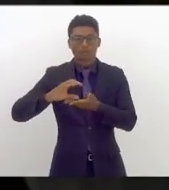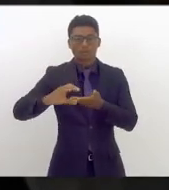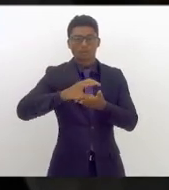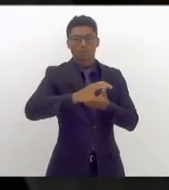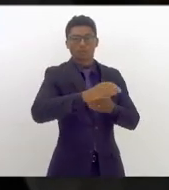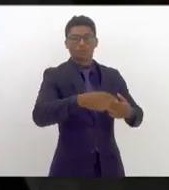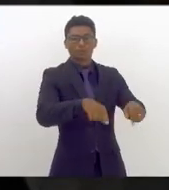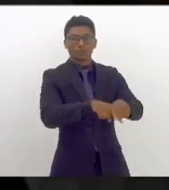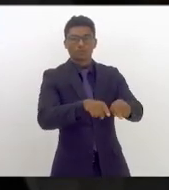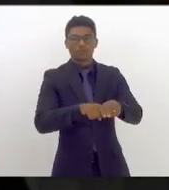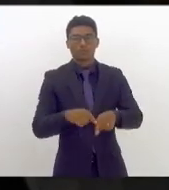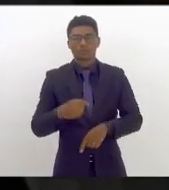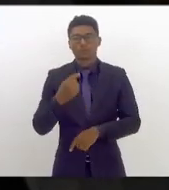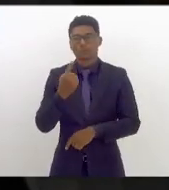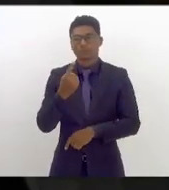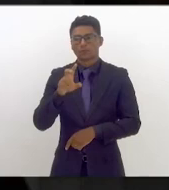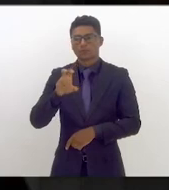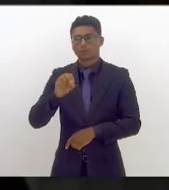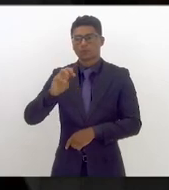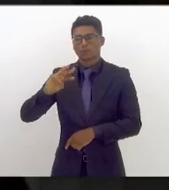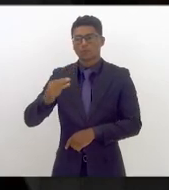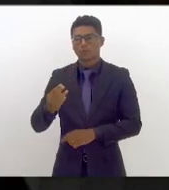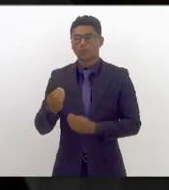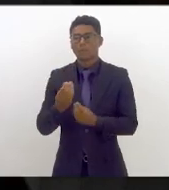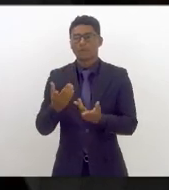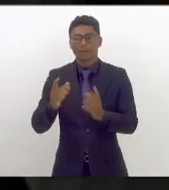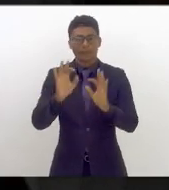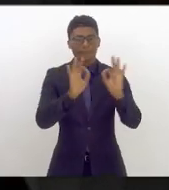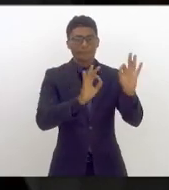150 milhões para apoio a projetos de pesquisa,